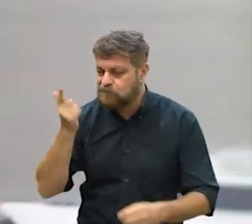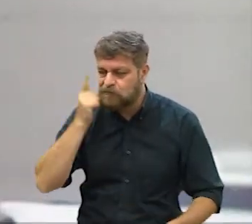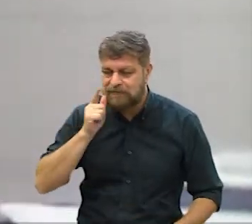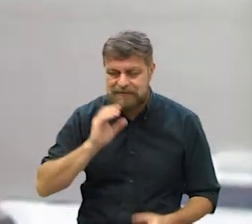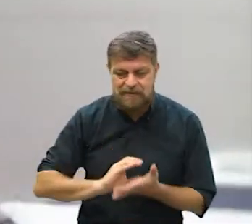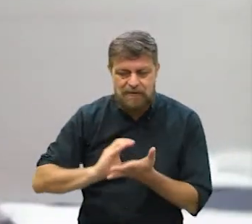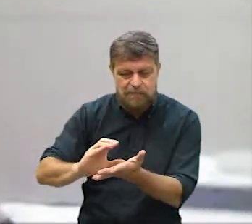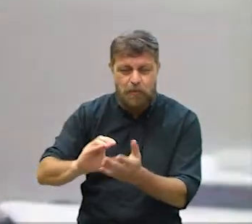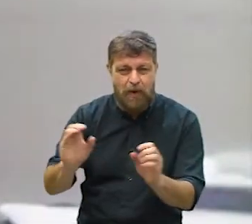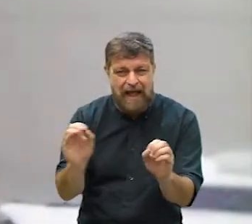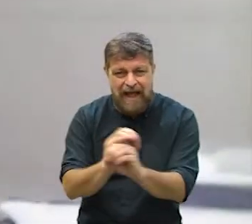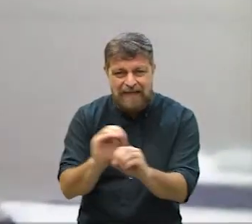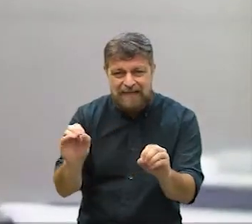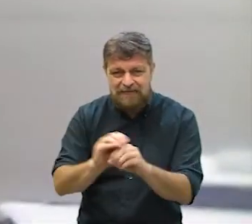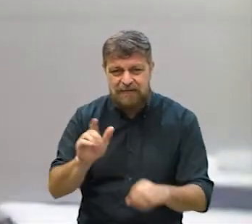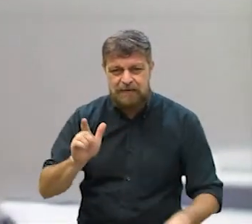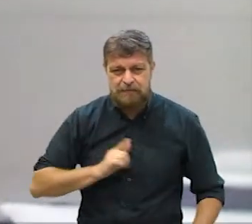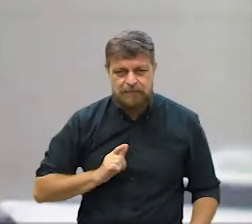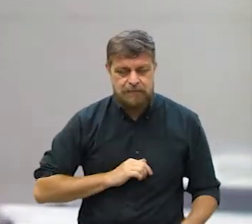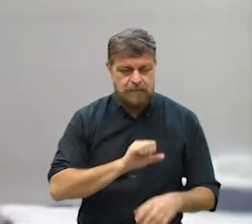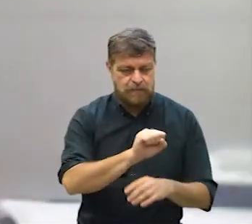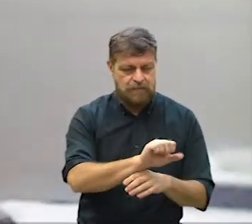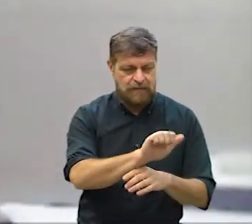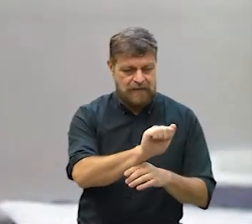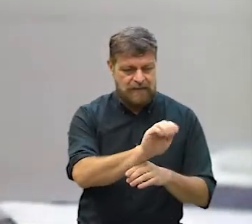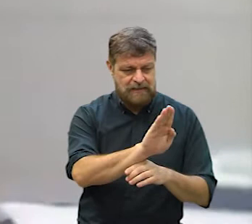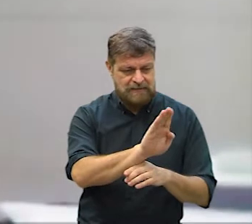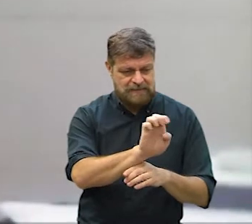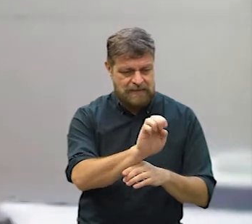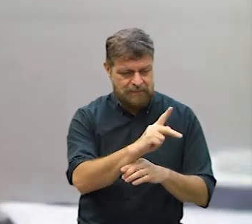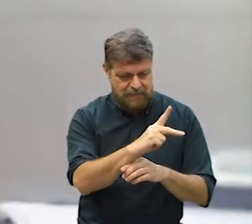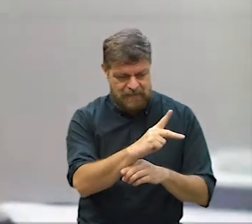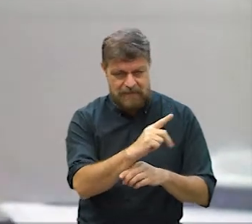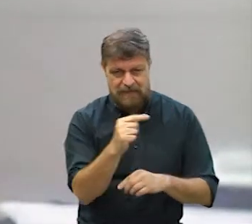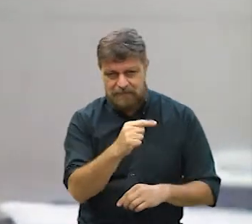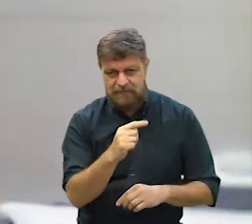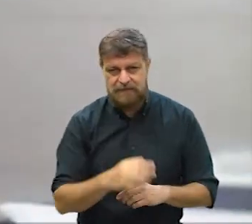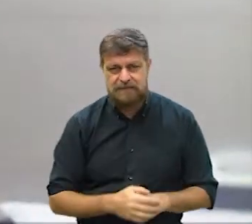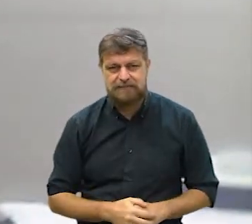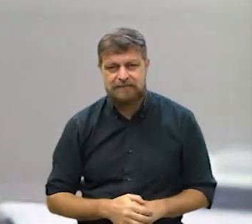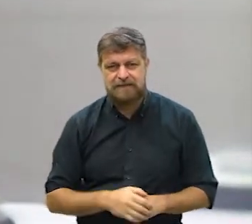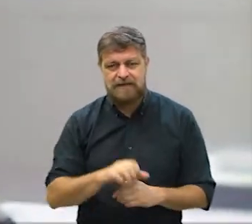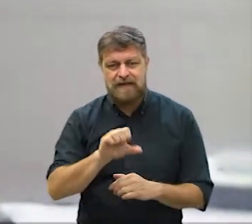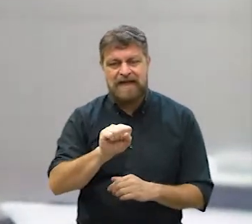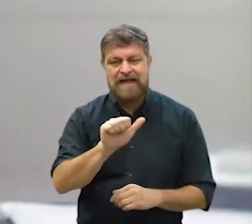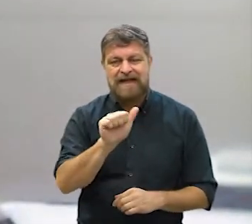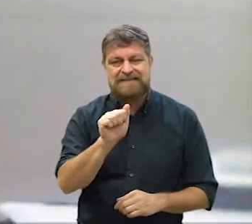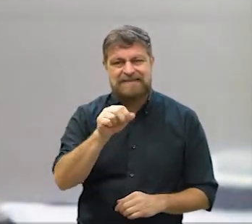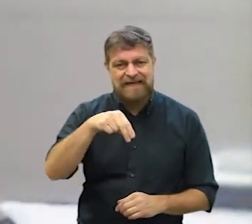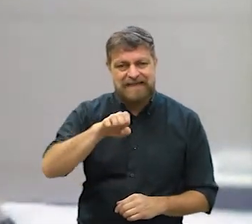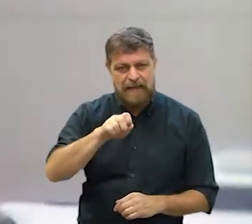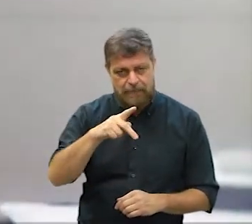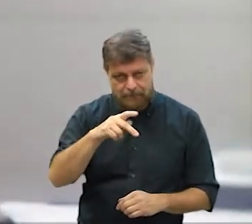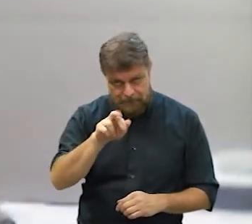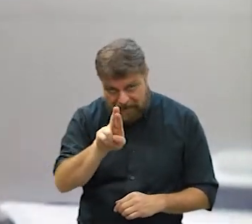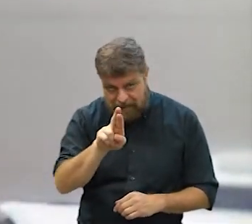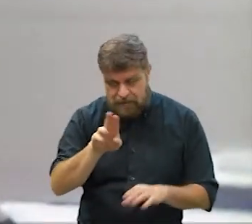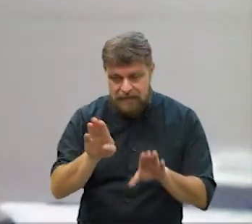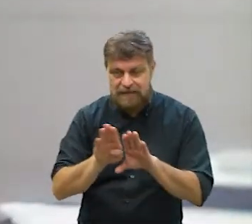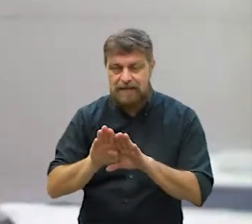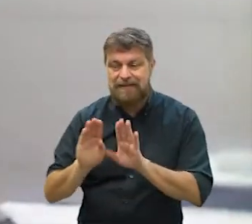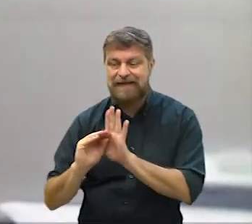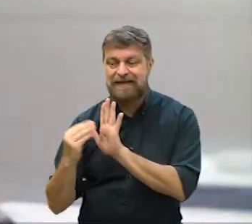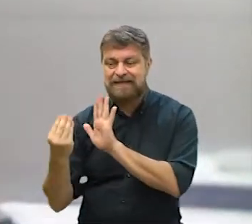recurso. O recurso ficou entre a Sabesp, a Sanepar e a Sanasa de